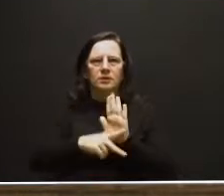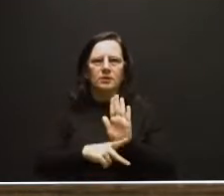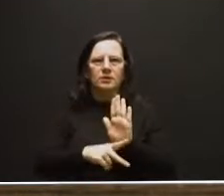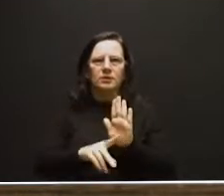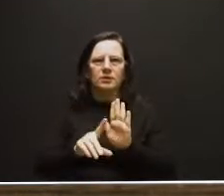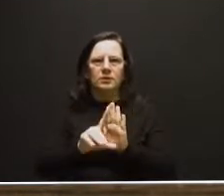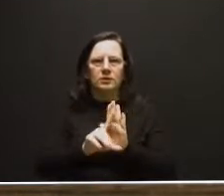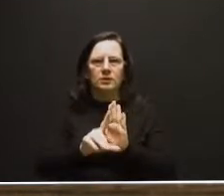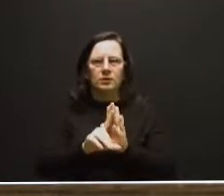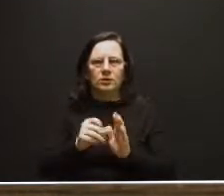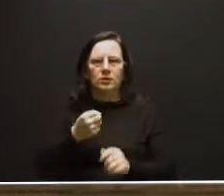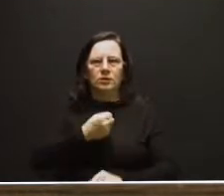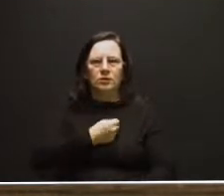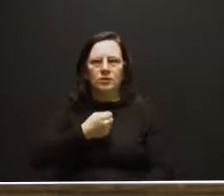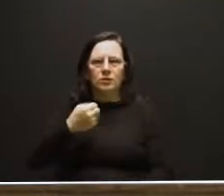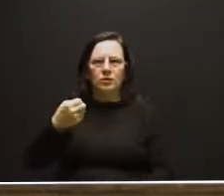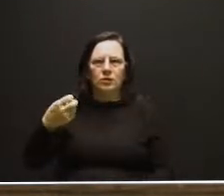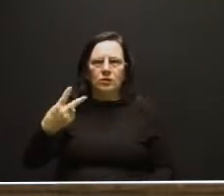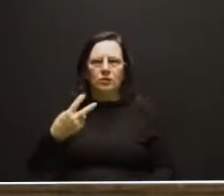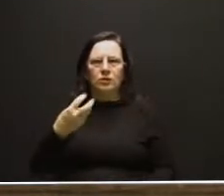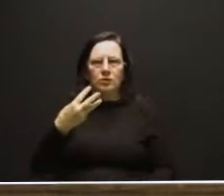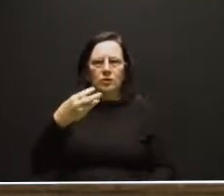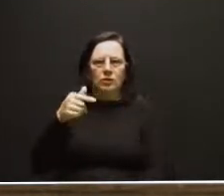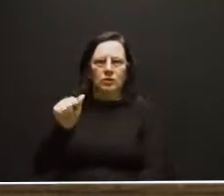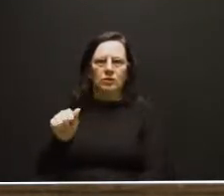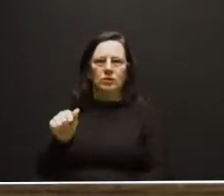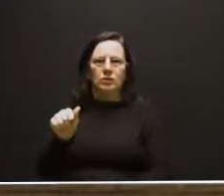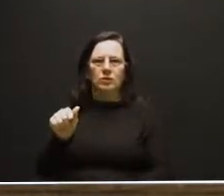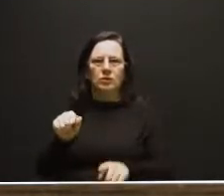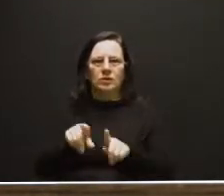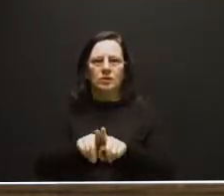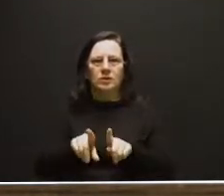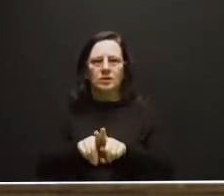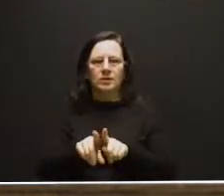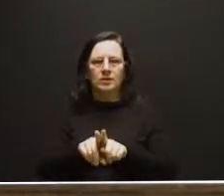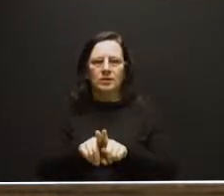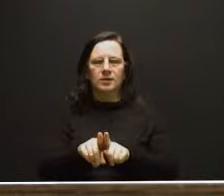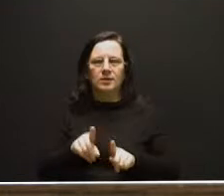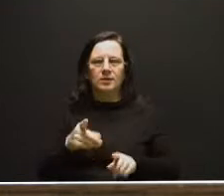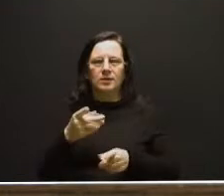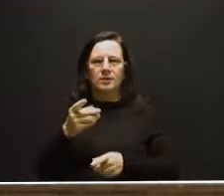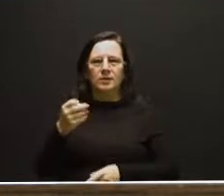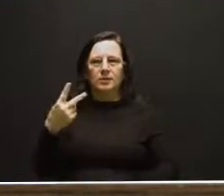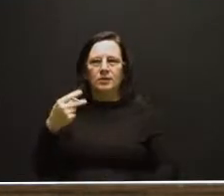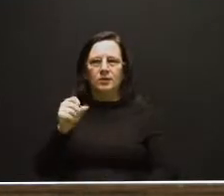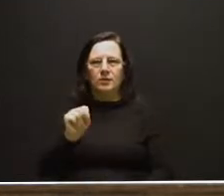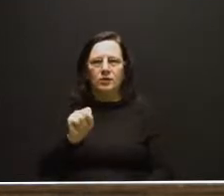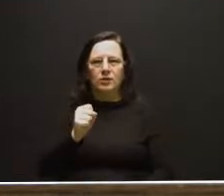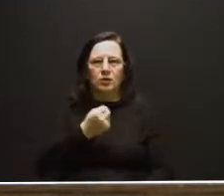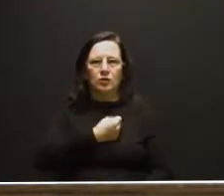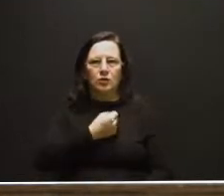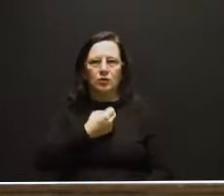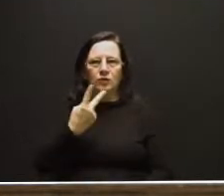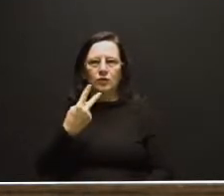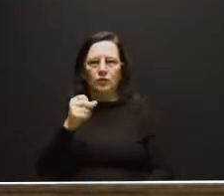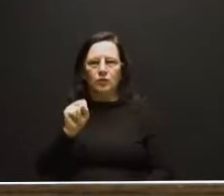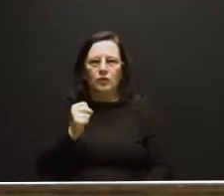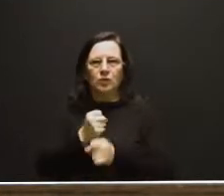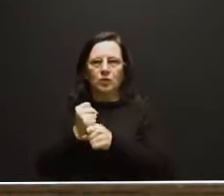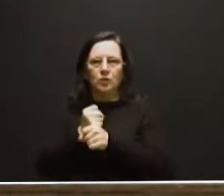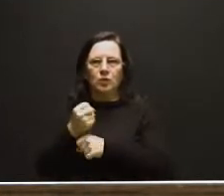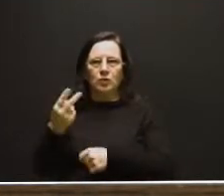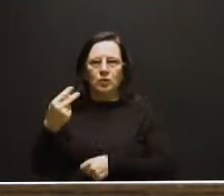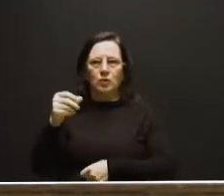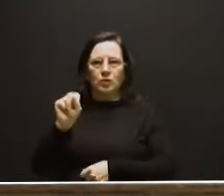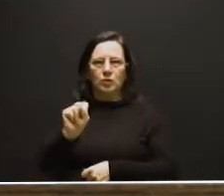é o processo número 237 barra 2018 projeto de lei número 28/2008